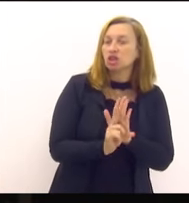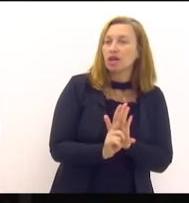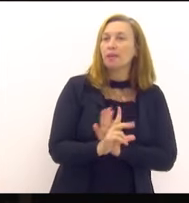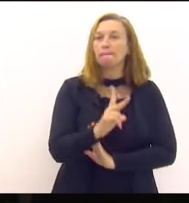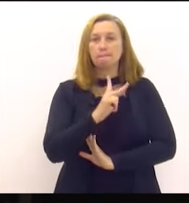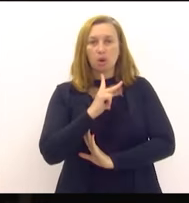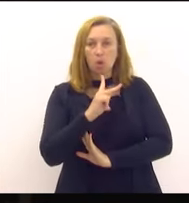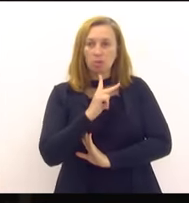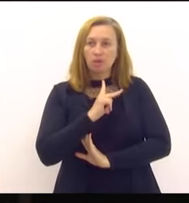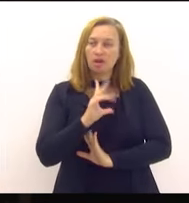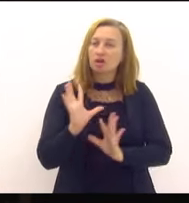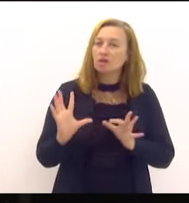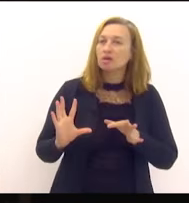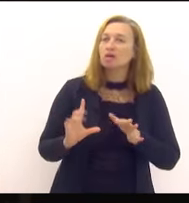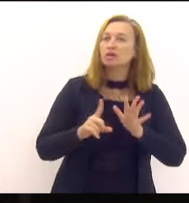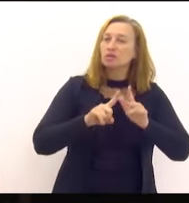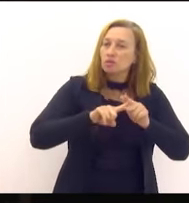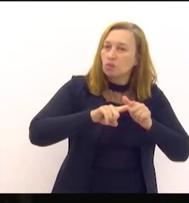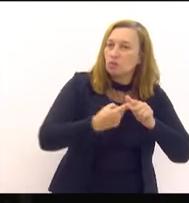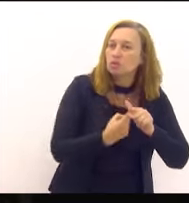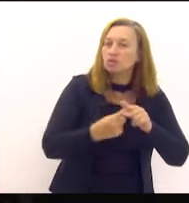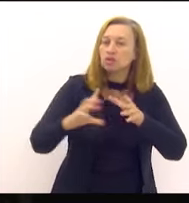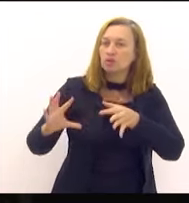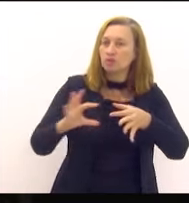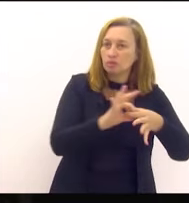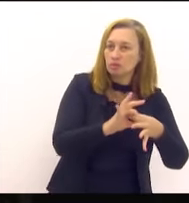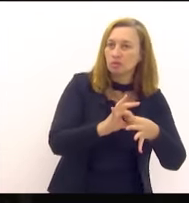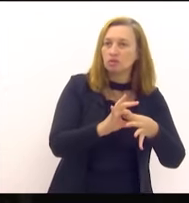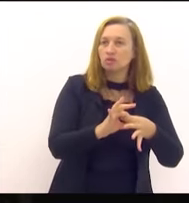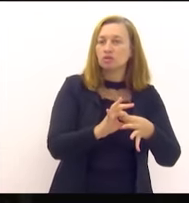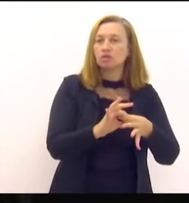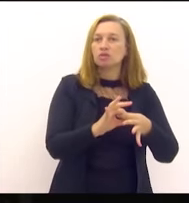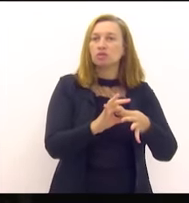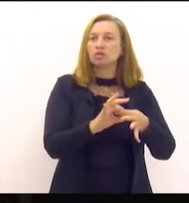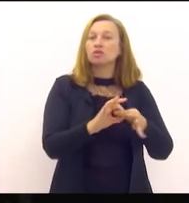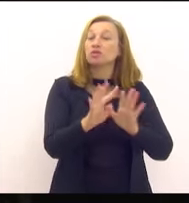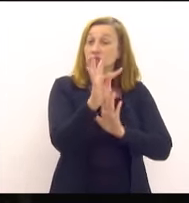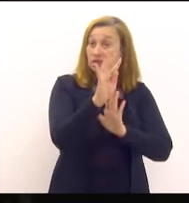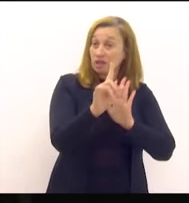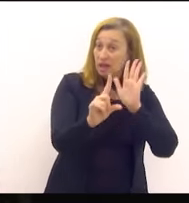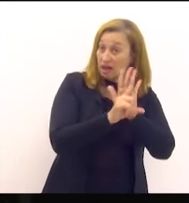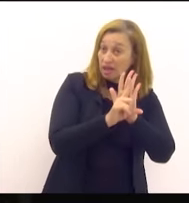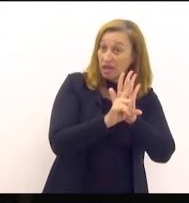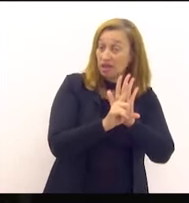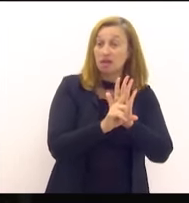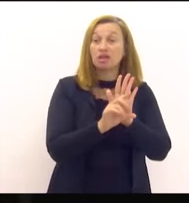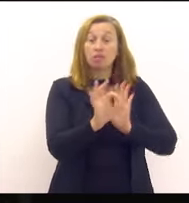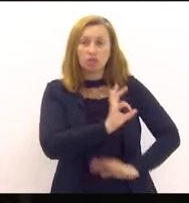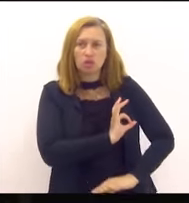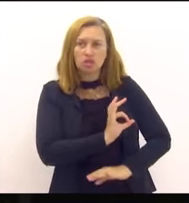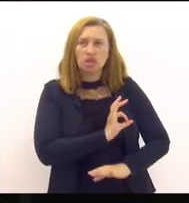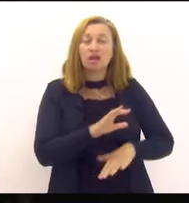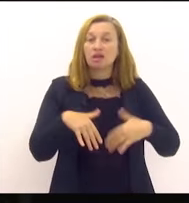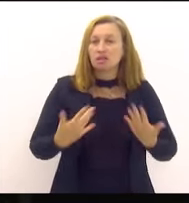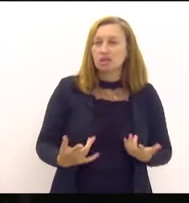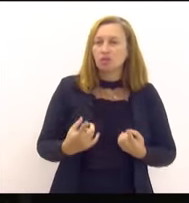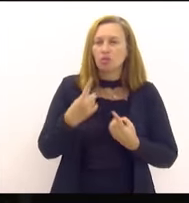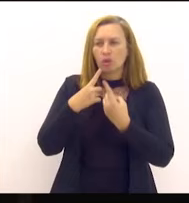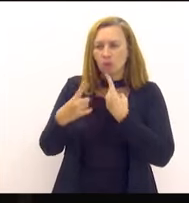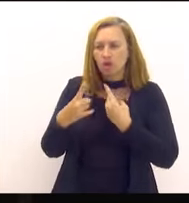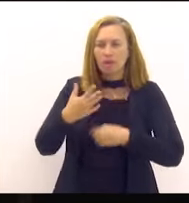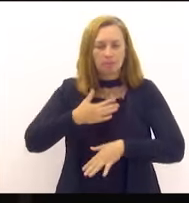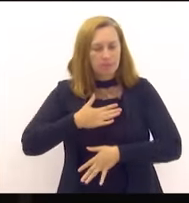própria, complementando, regulamentando o que está disposto na Lei Orgânica. Portanto, essa é uma crítica recorrente